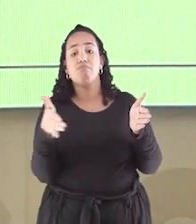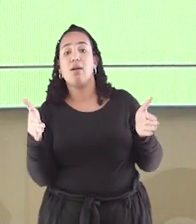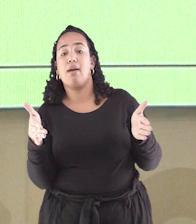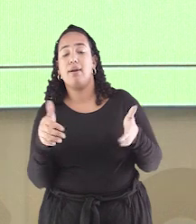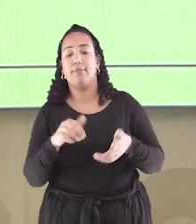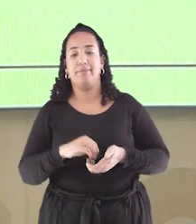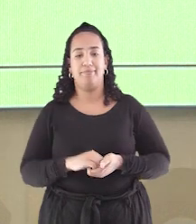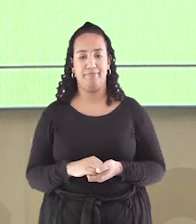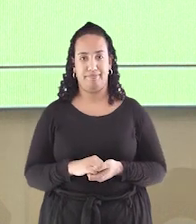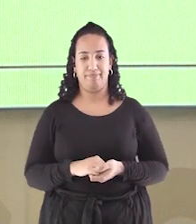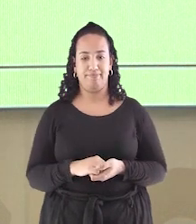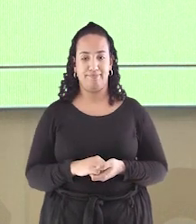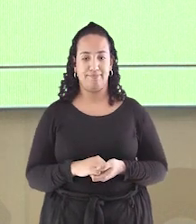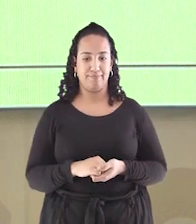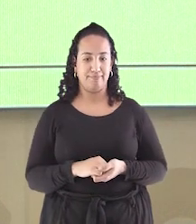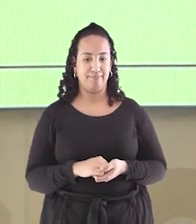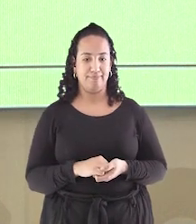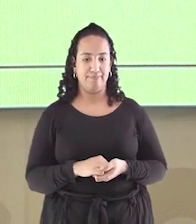duração de um evento.